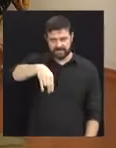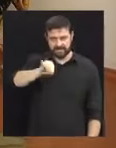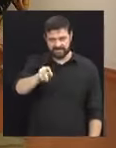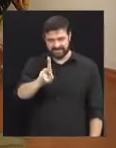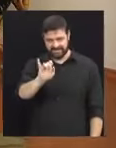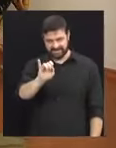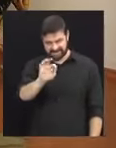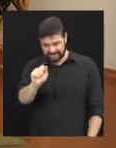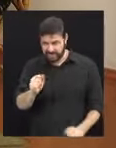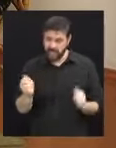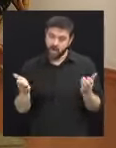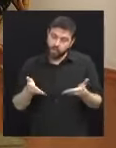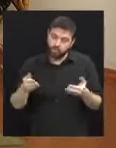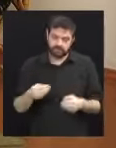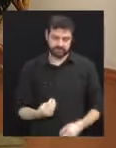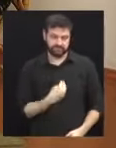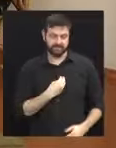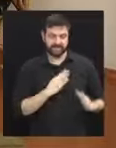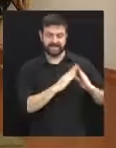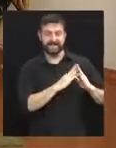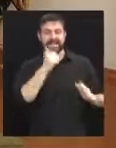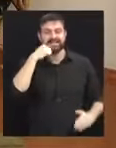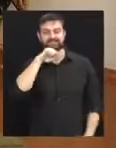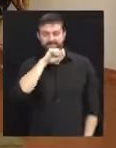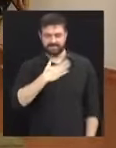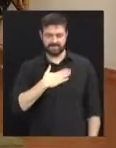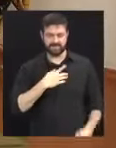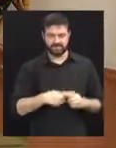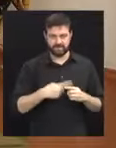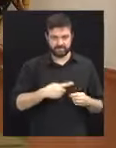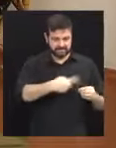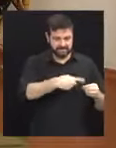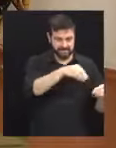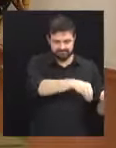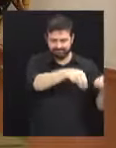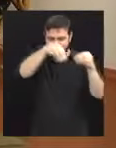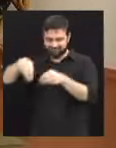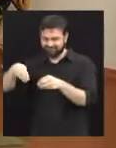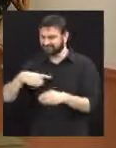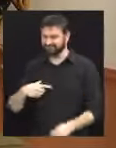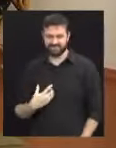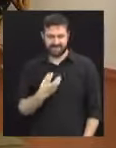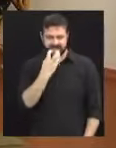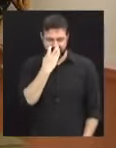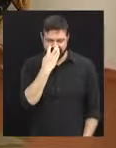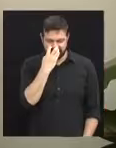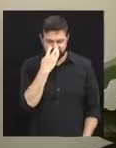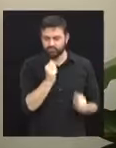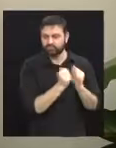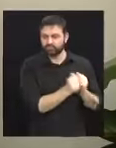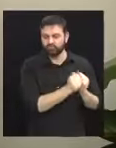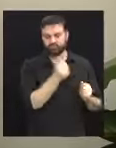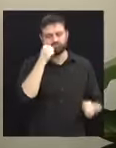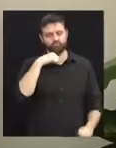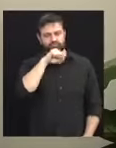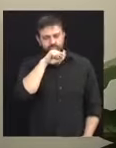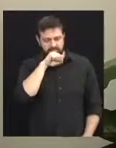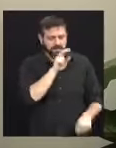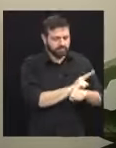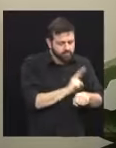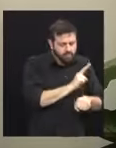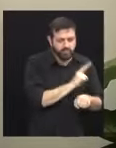elas moram com a minha mãe, porque eu mudei de cidade, minha mãe não deixou elas mudarem junto comigo, ela quis ficar com as